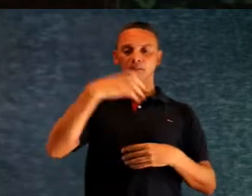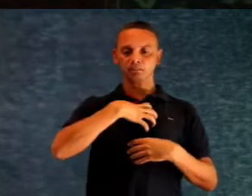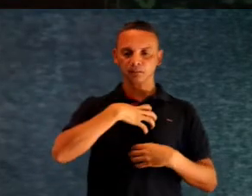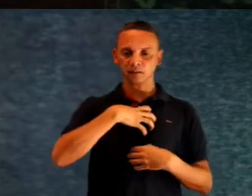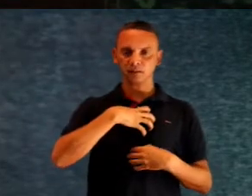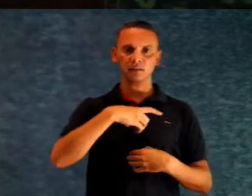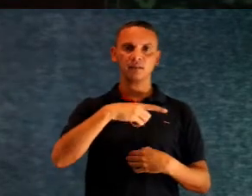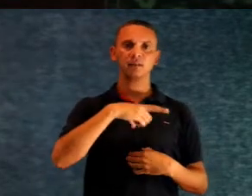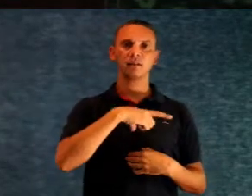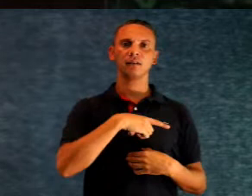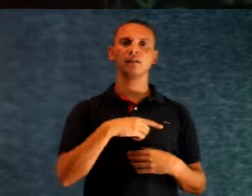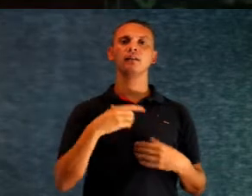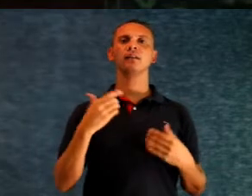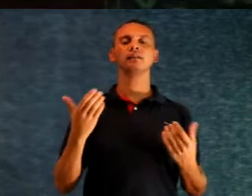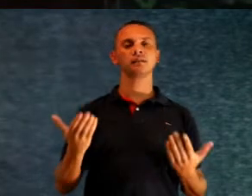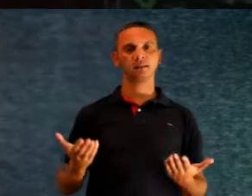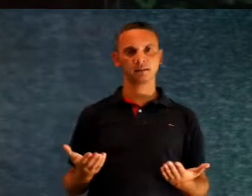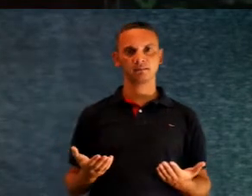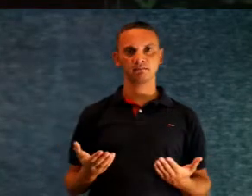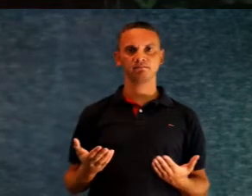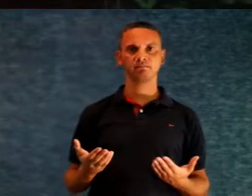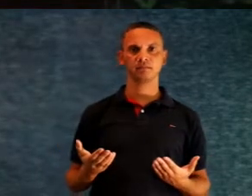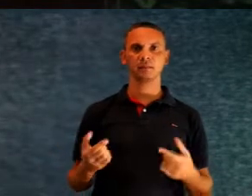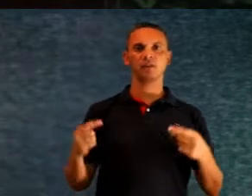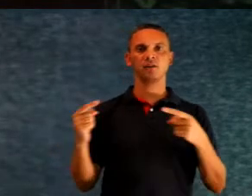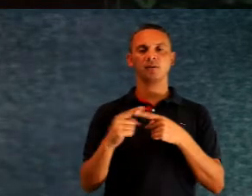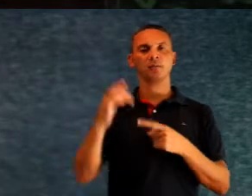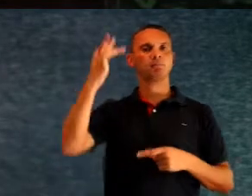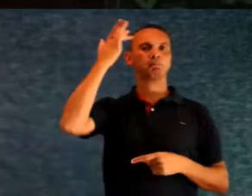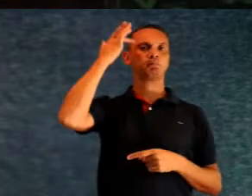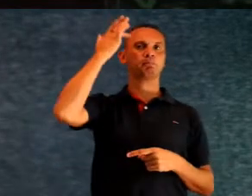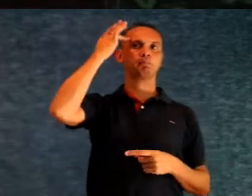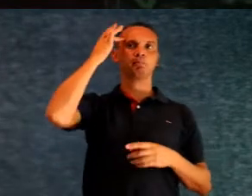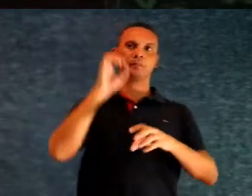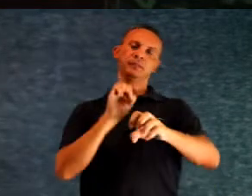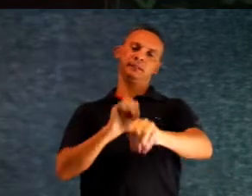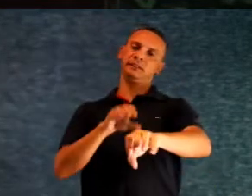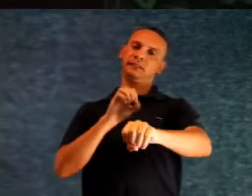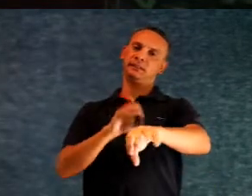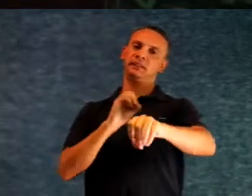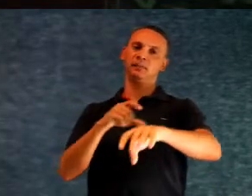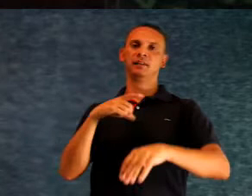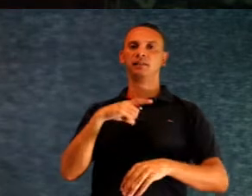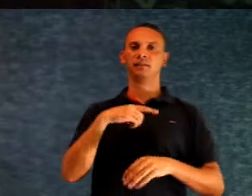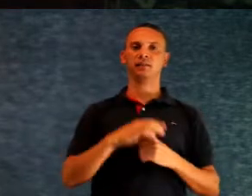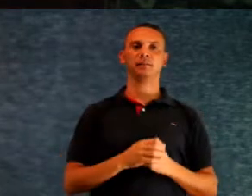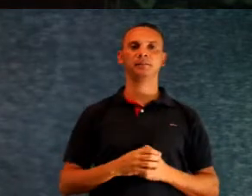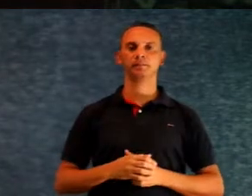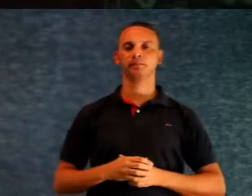palavras num código impenetrável para os de fora. Quando os frios do restaurante alemão